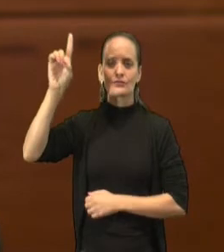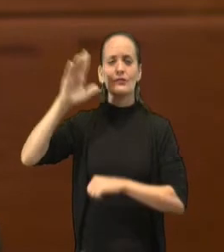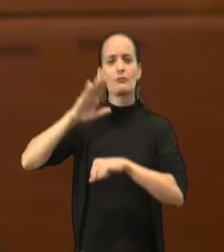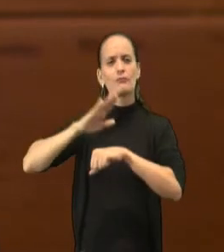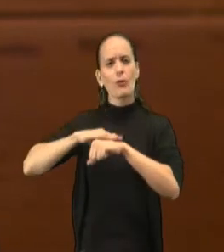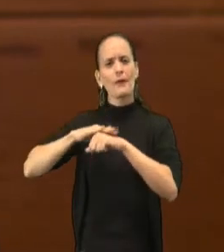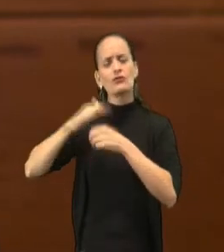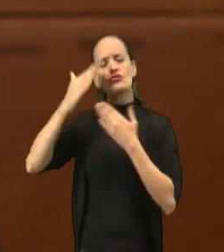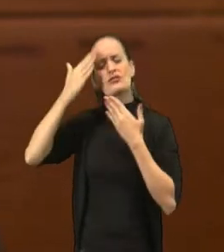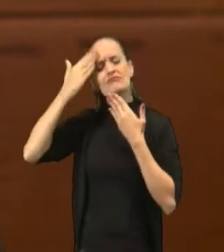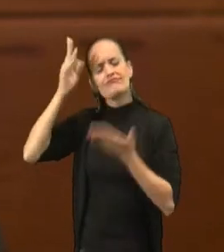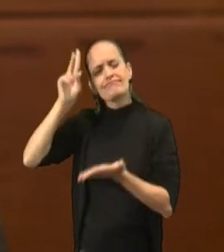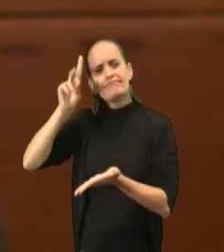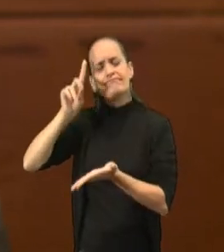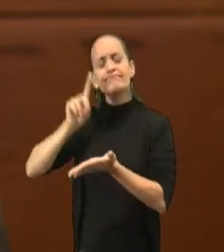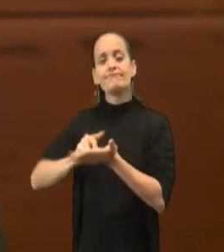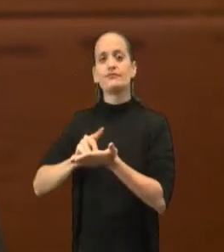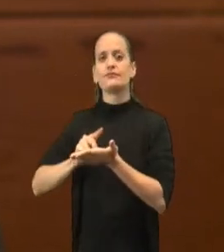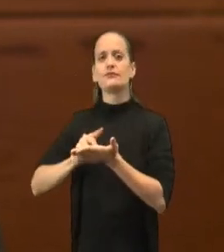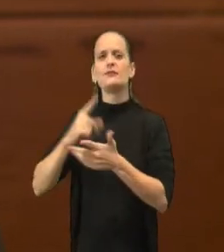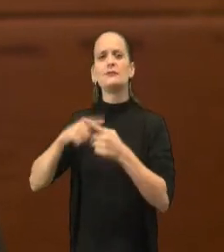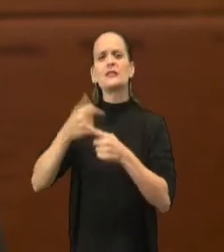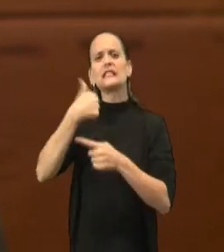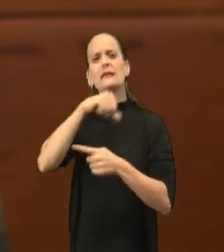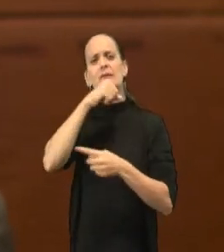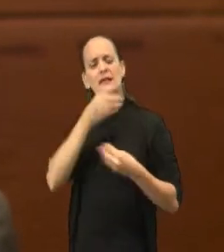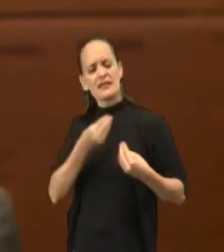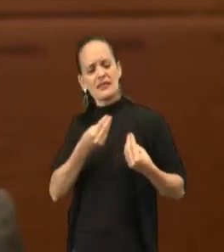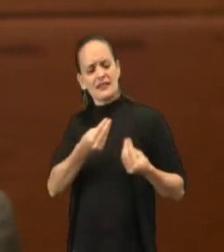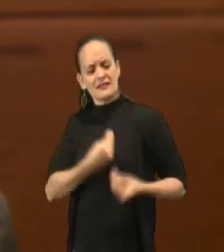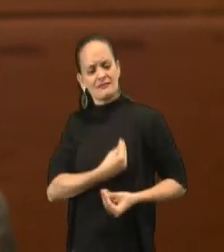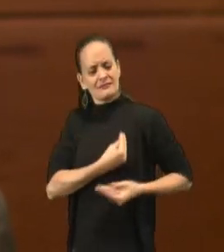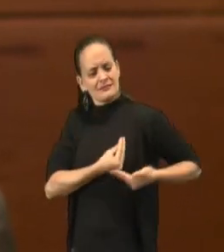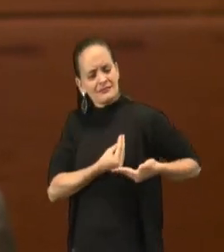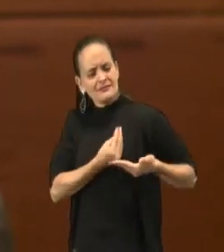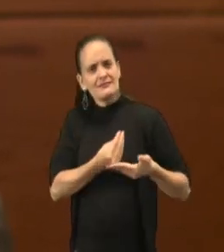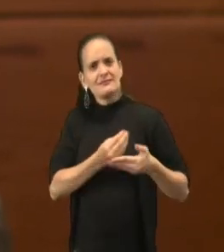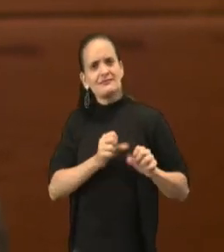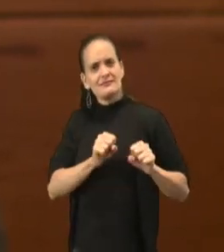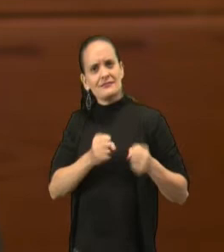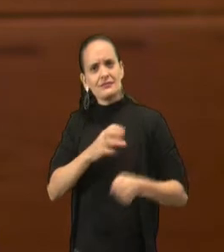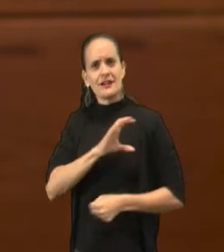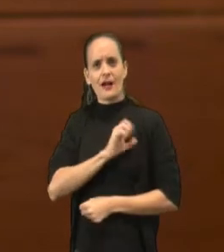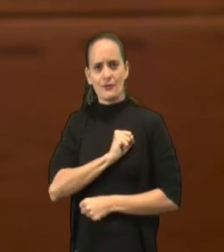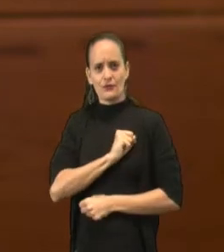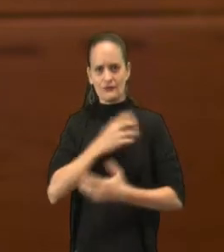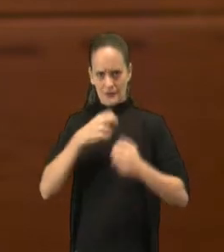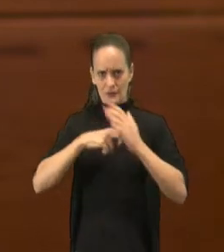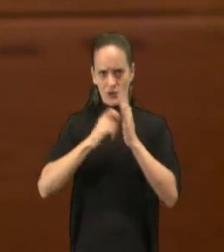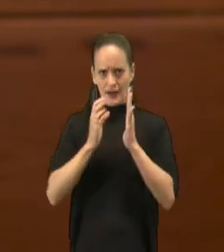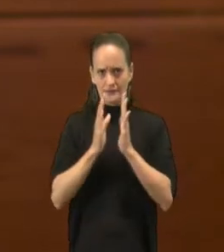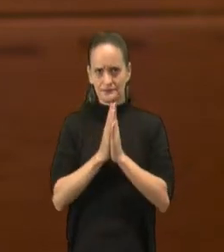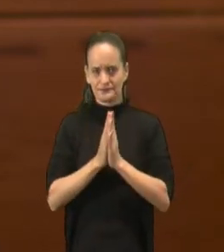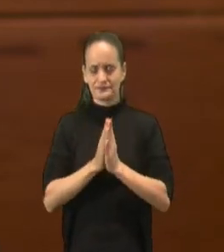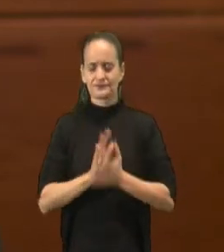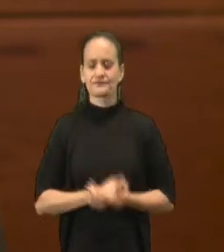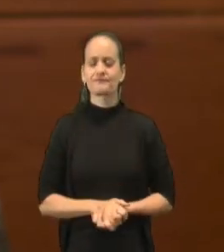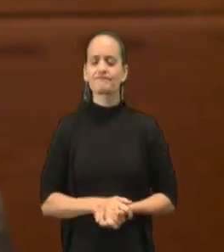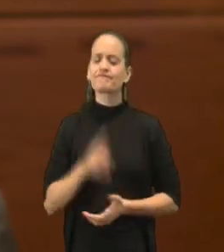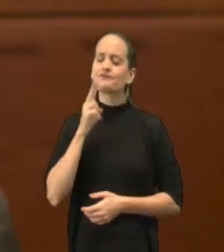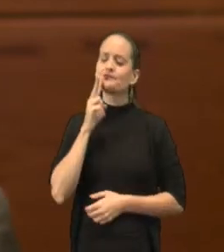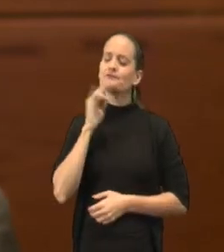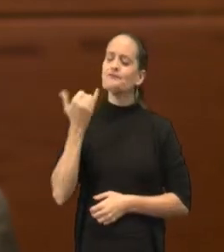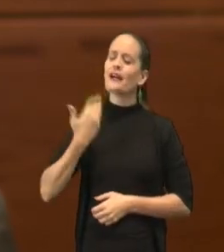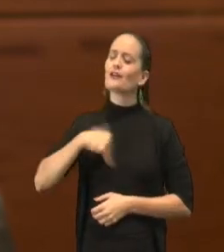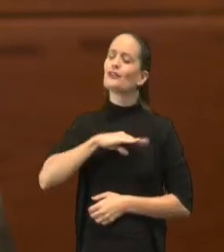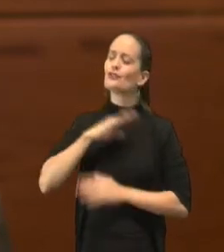gratidão por aquela que investiu, se doou, se entregou por nós. Vamos orar ao Senhor. Pai, nós te